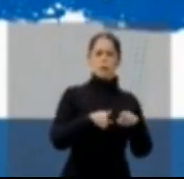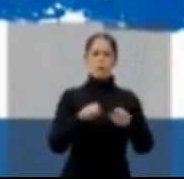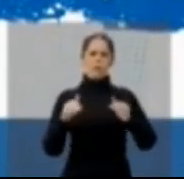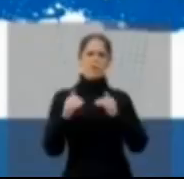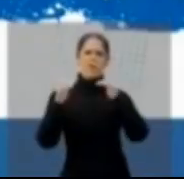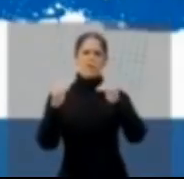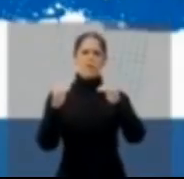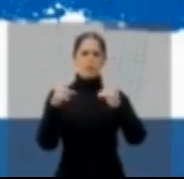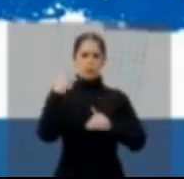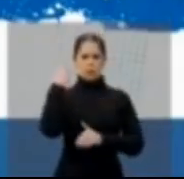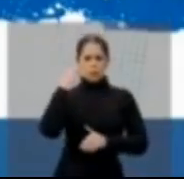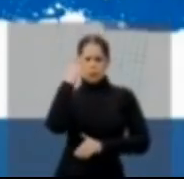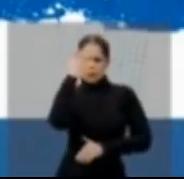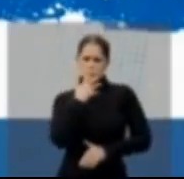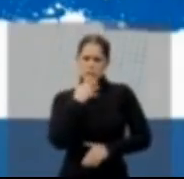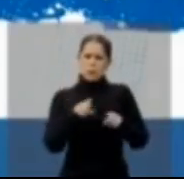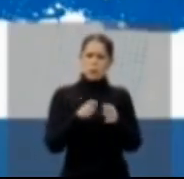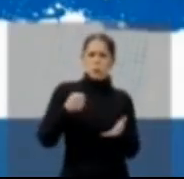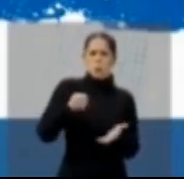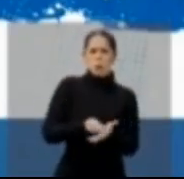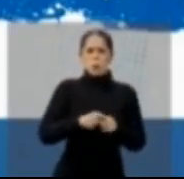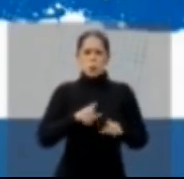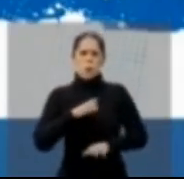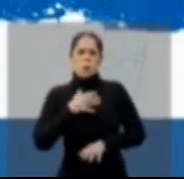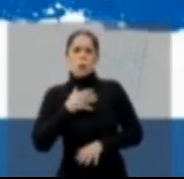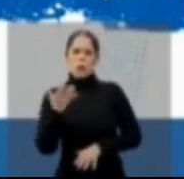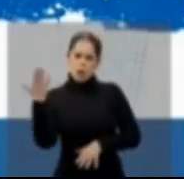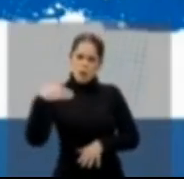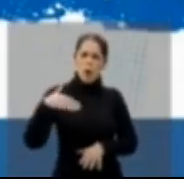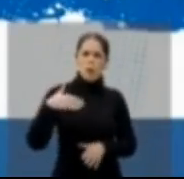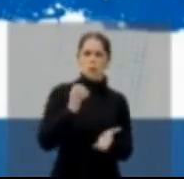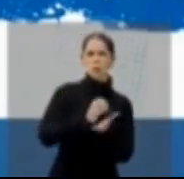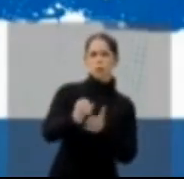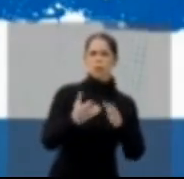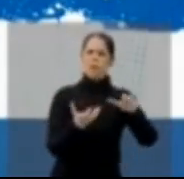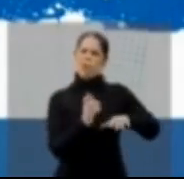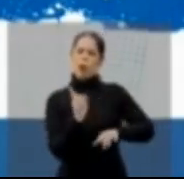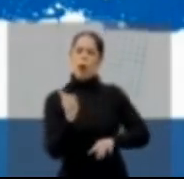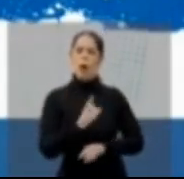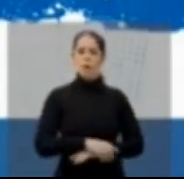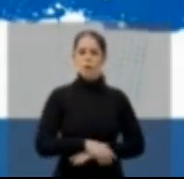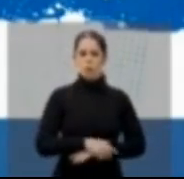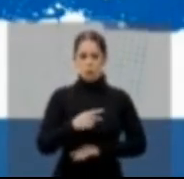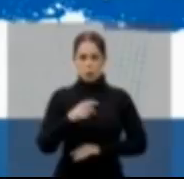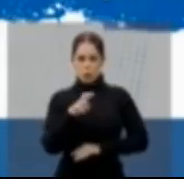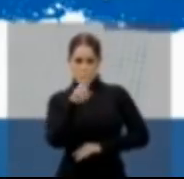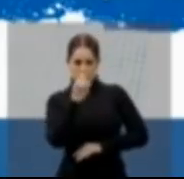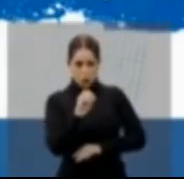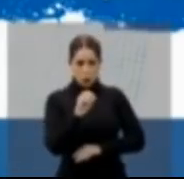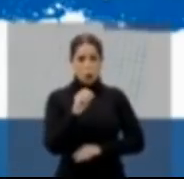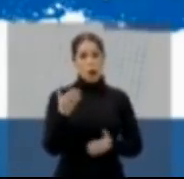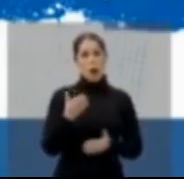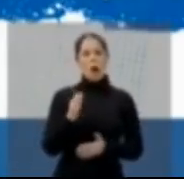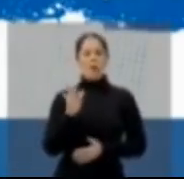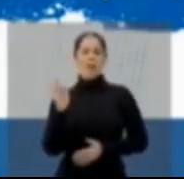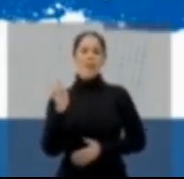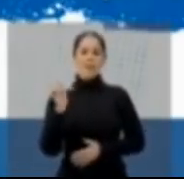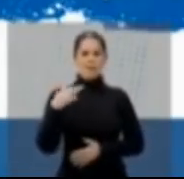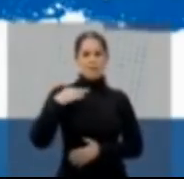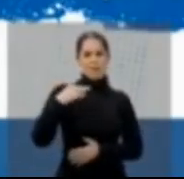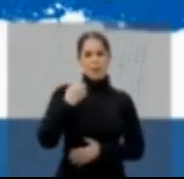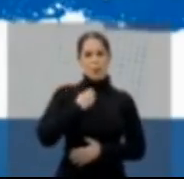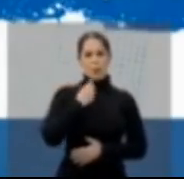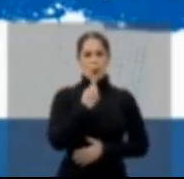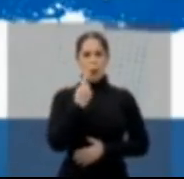Executivo. A política precisa de seriedade, firmeza e atitude. Vamos renovar o Congresso Nacional. Pedro Westphalen, agora é